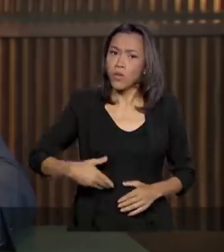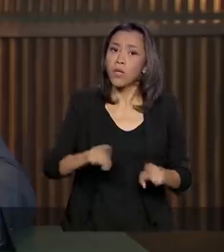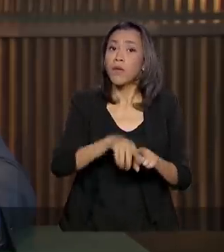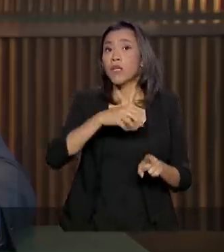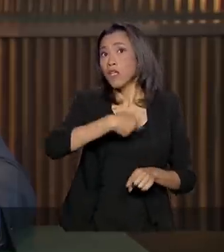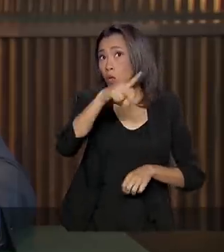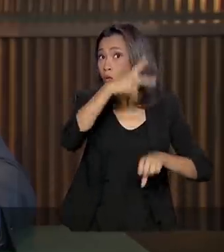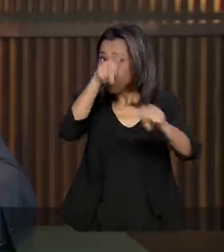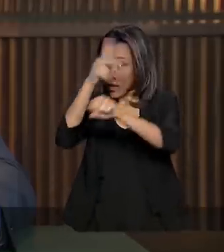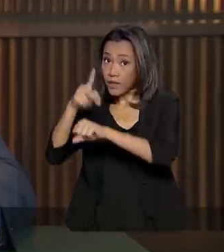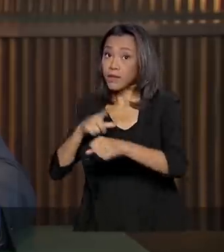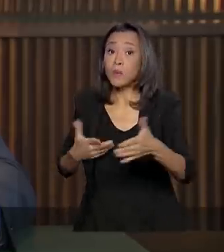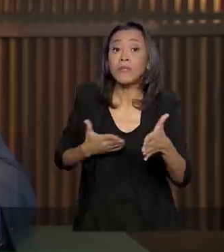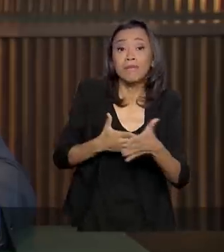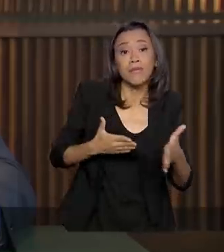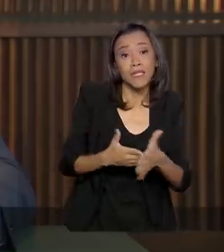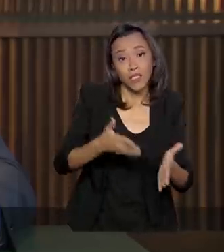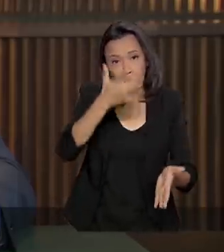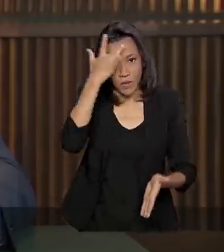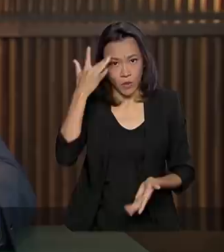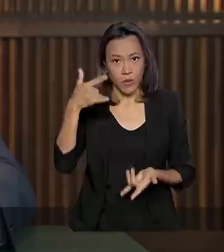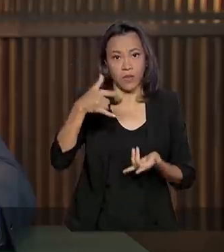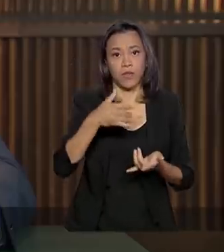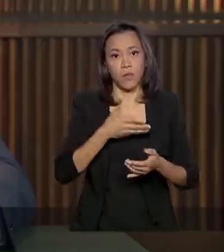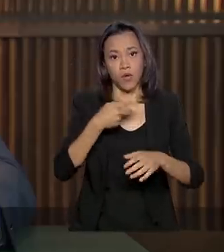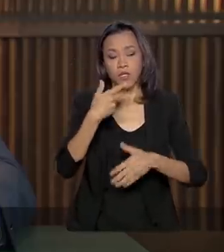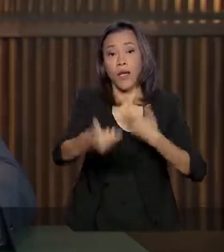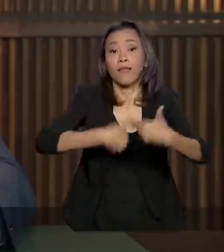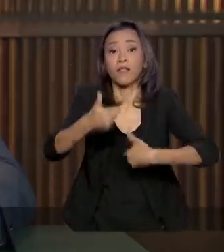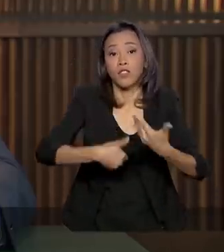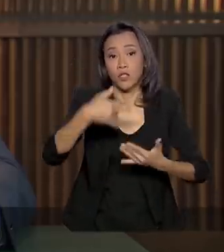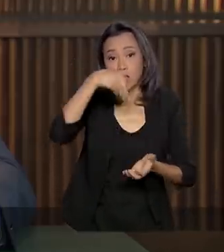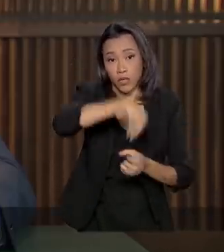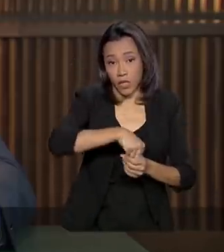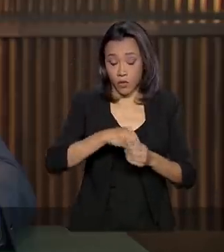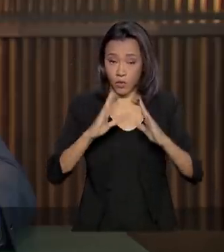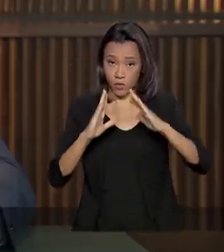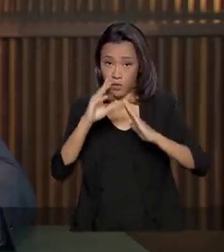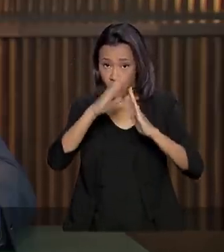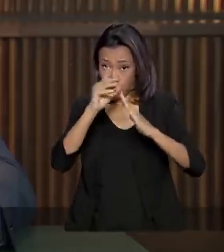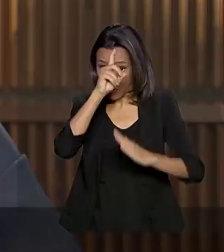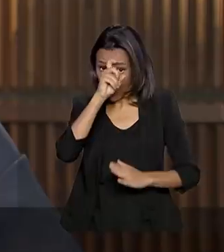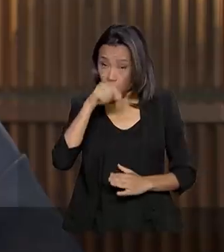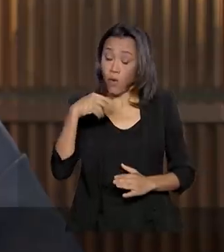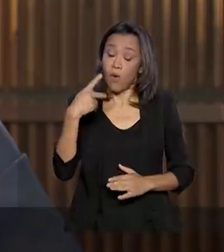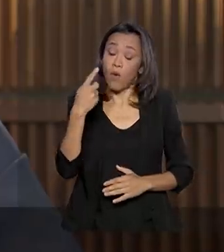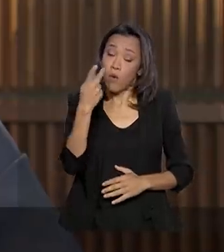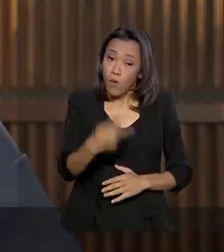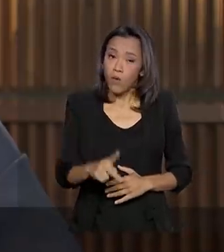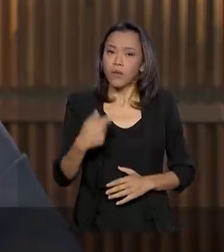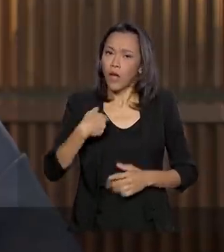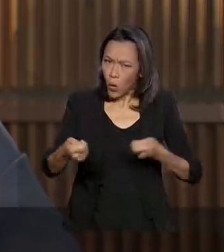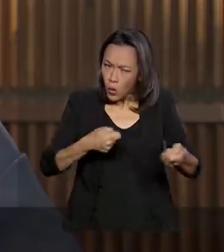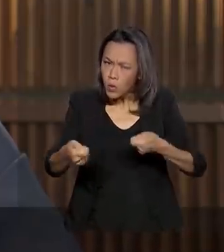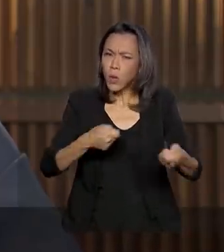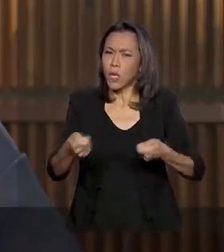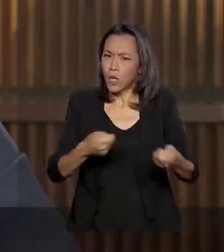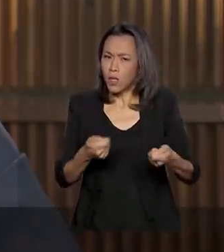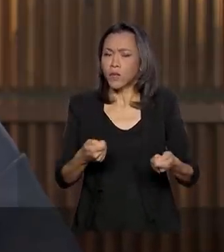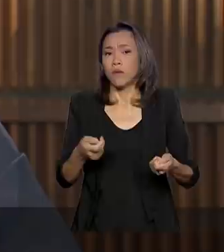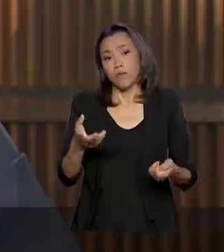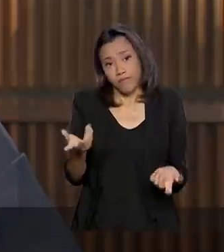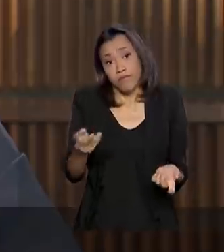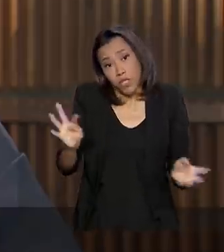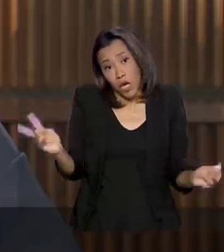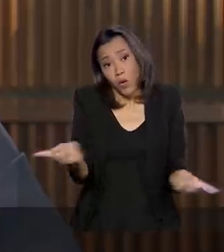podem ser atendidos. O governo está atento para manter a evolução do quadro sob controle. É provável, inclusive, que